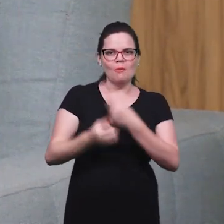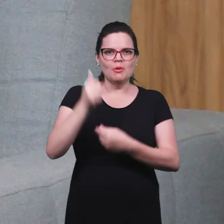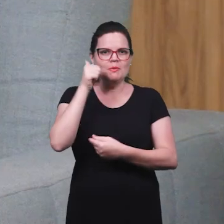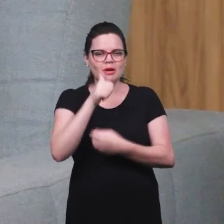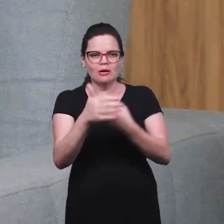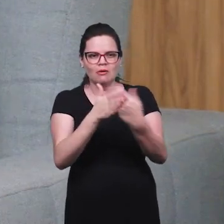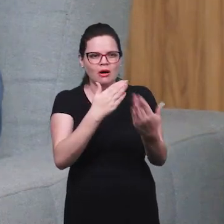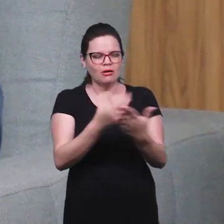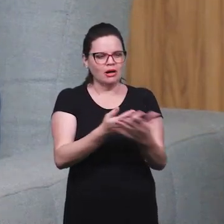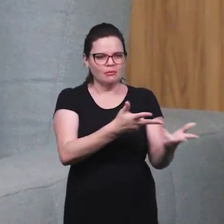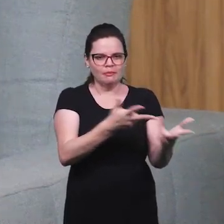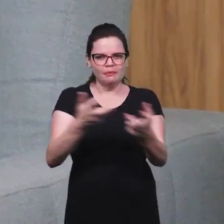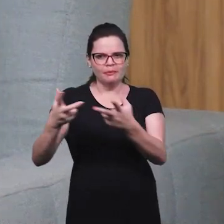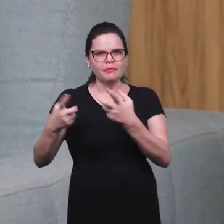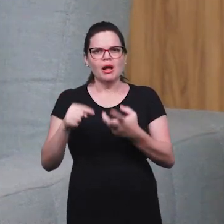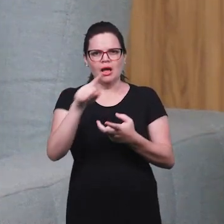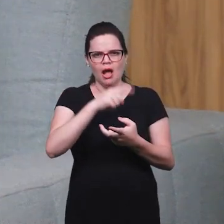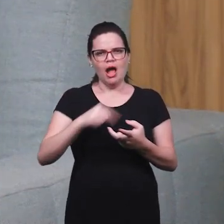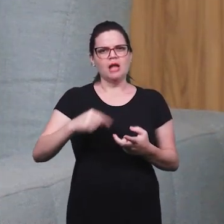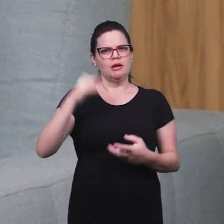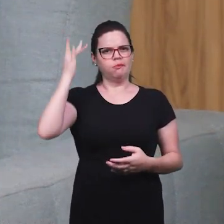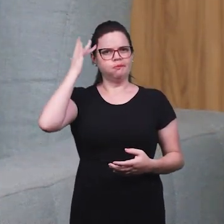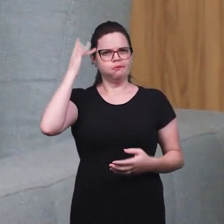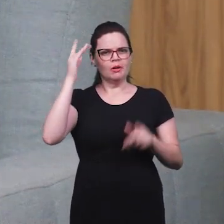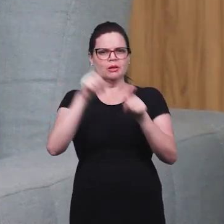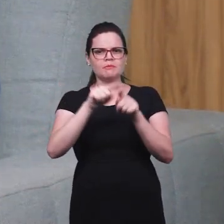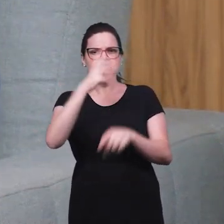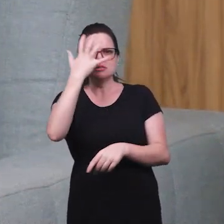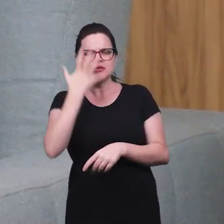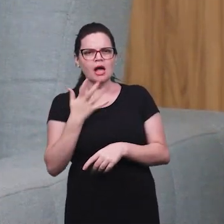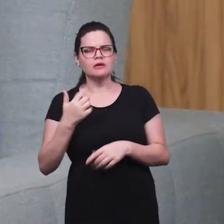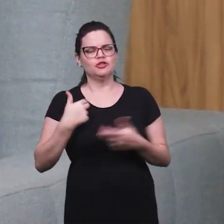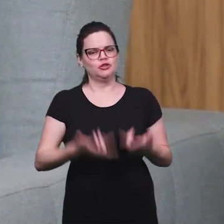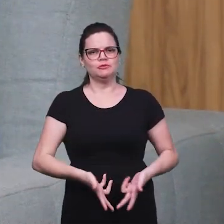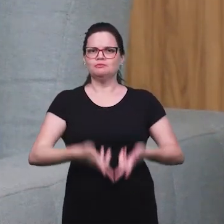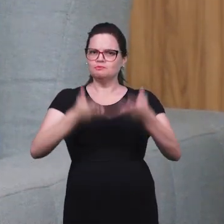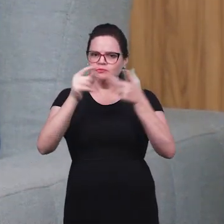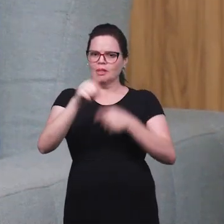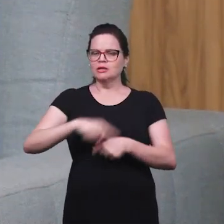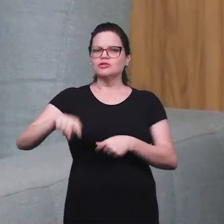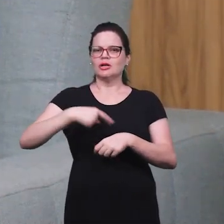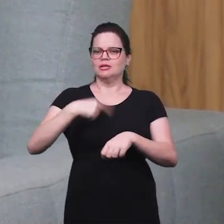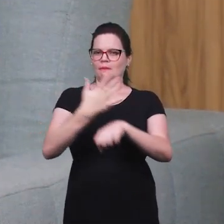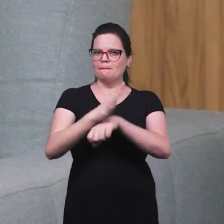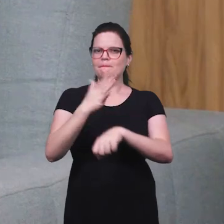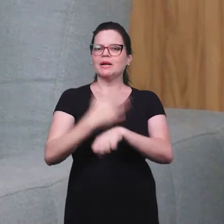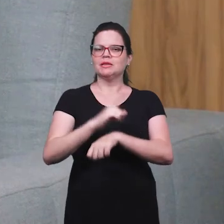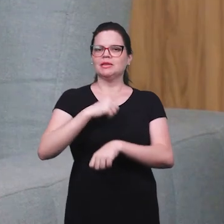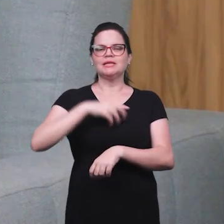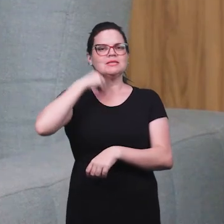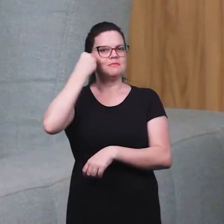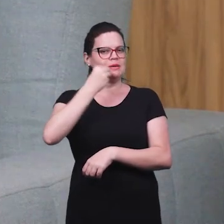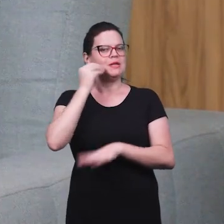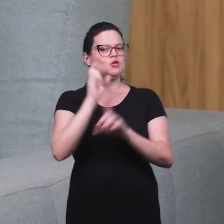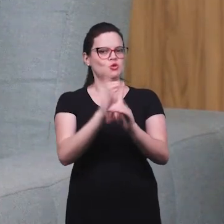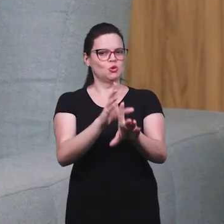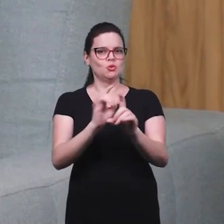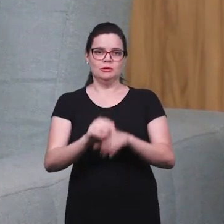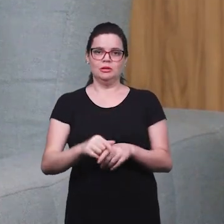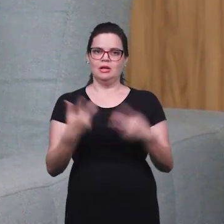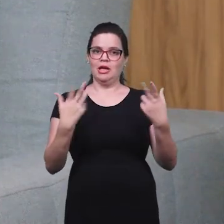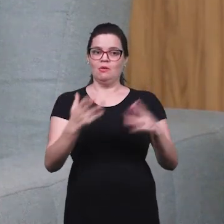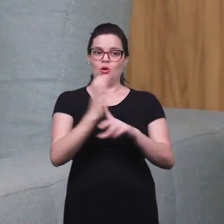ou mulheres, sóbrios e sérias, nós temos visto na prática, pastor Bísio, isso nos nossos cultos,